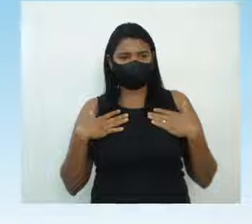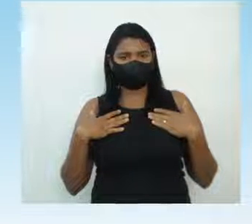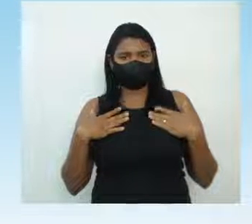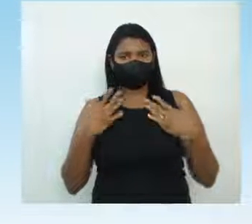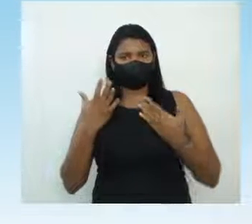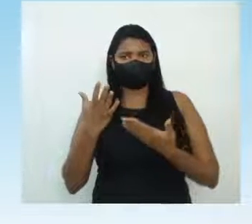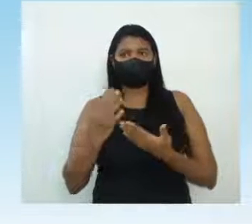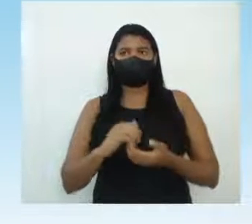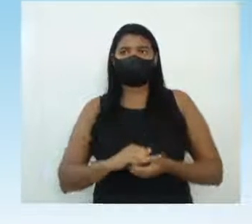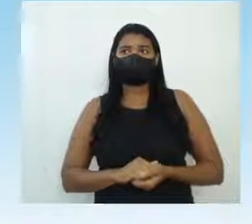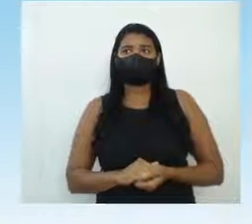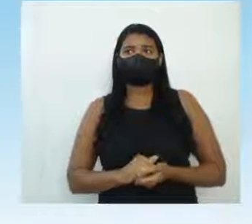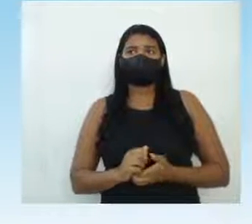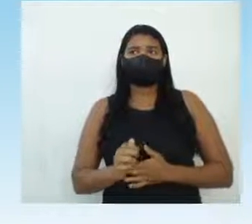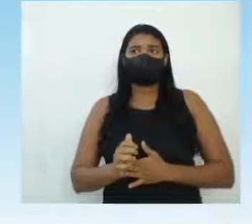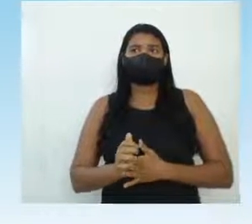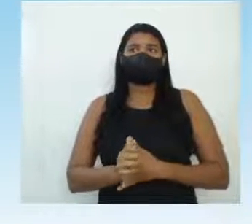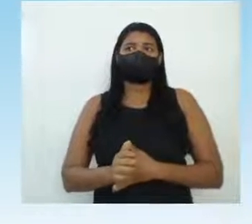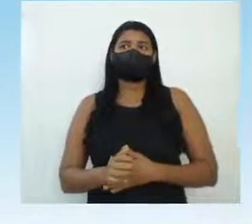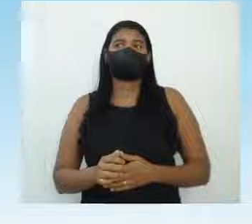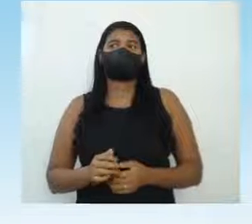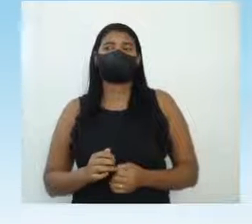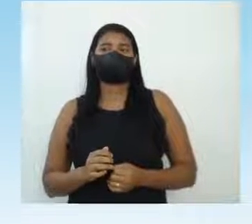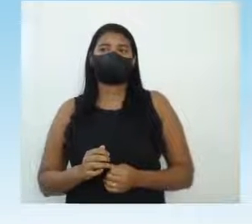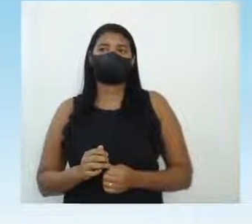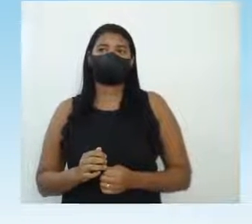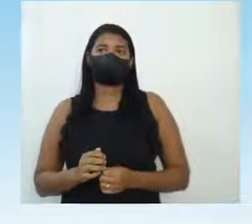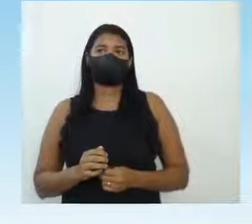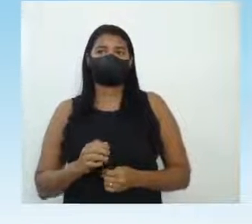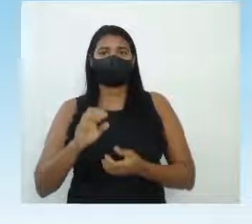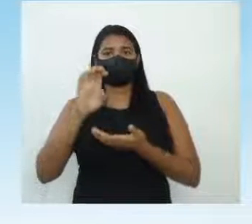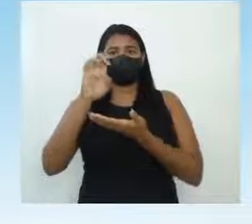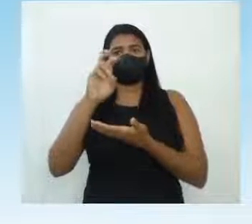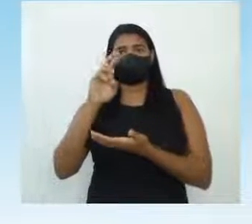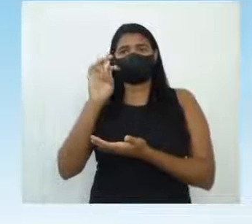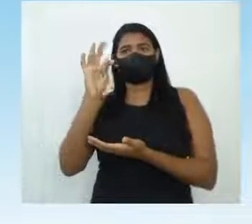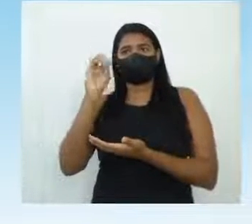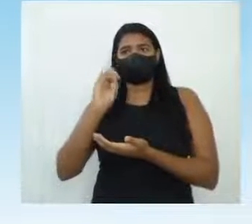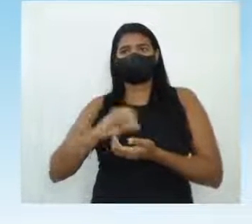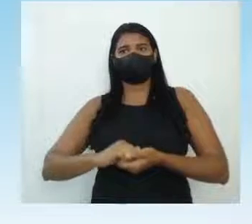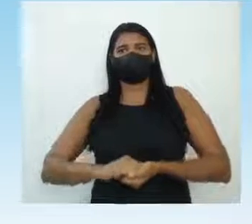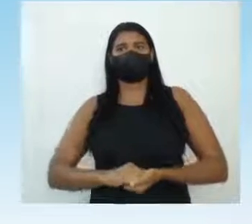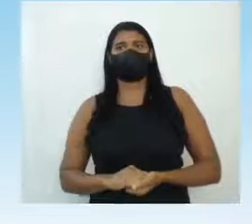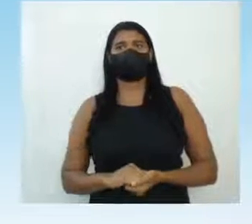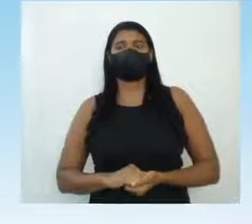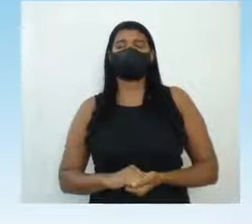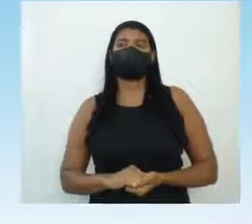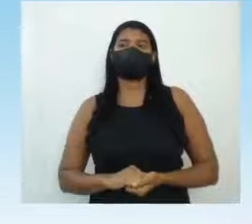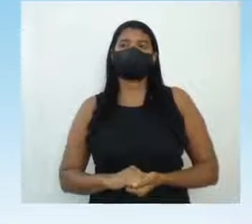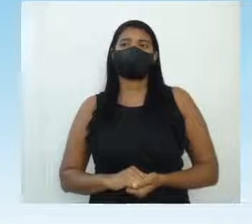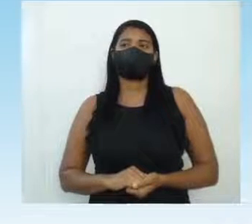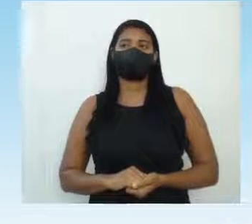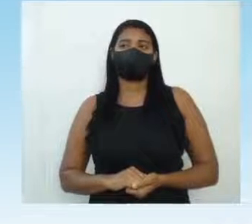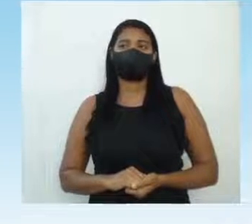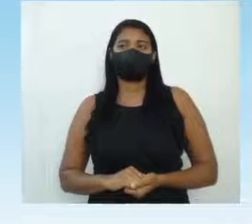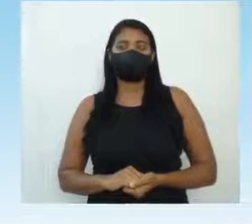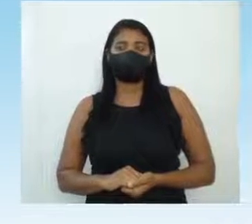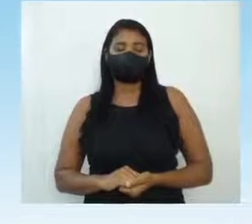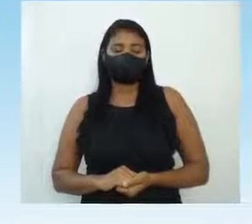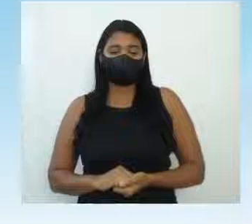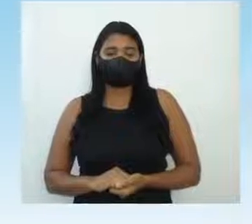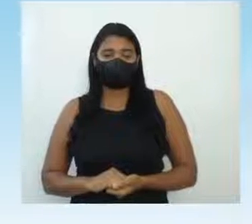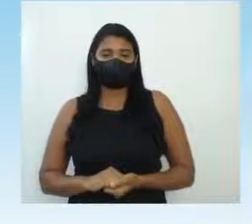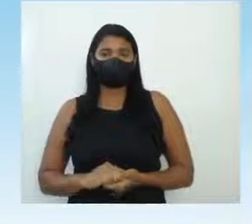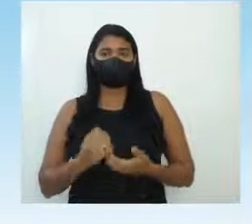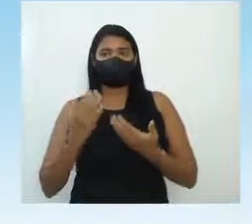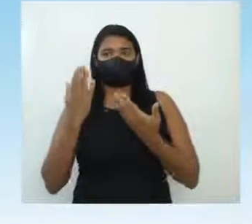tensionado, né? Então, ela está ereto. Então, existe uma tensão, apesar de transmitir para a gente